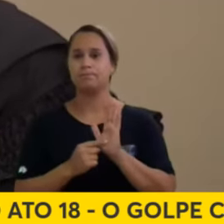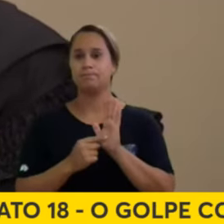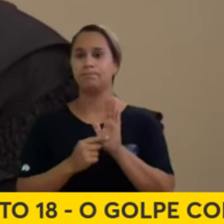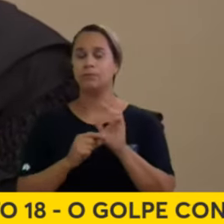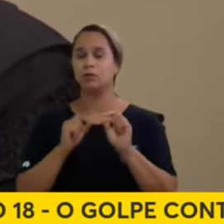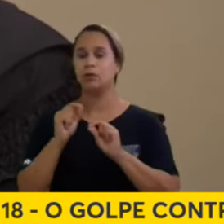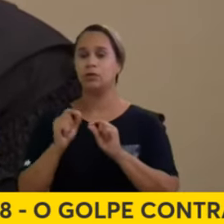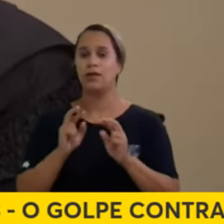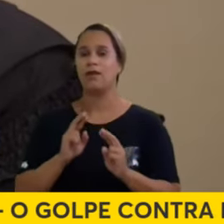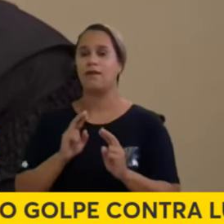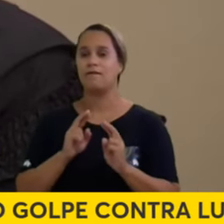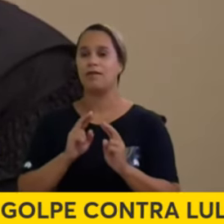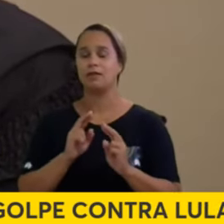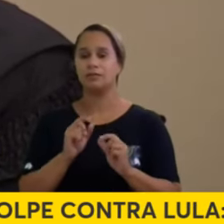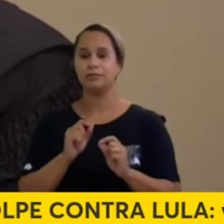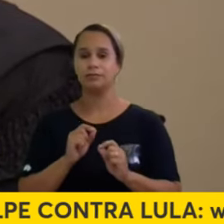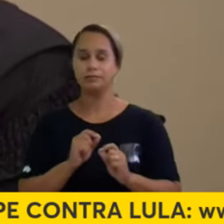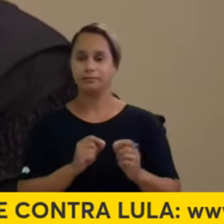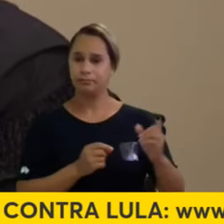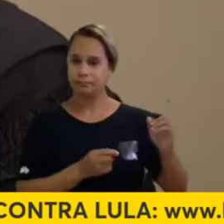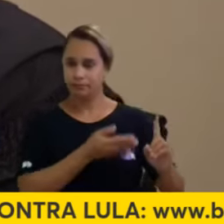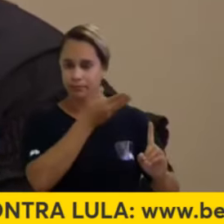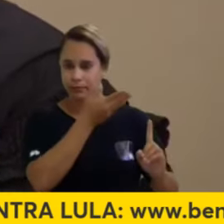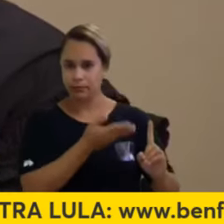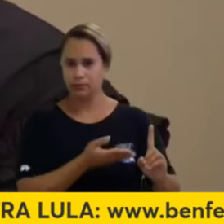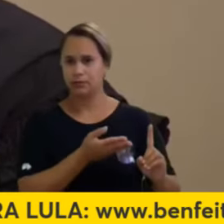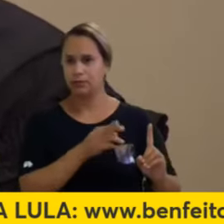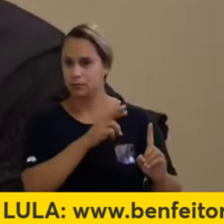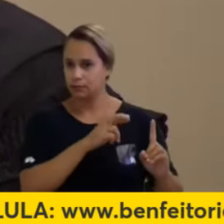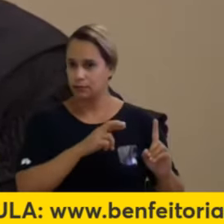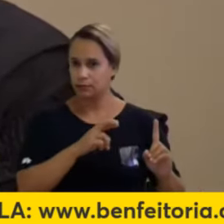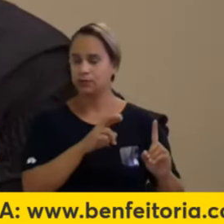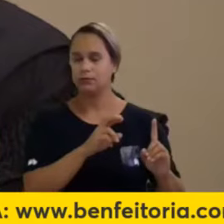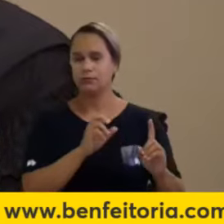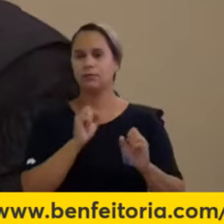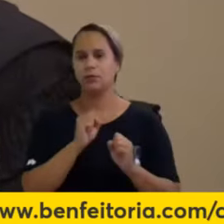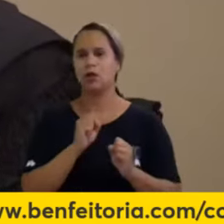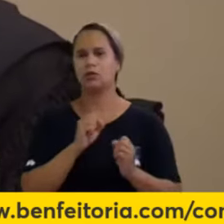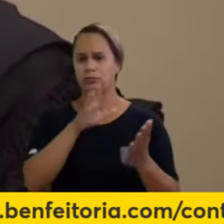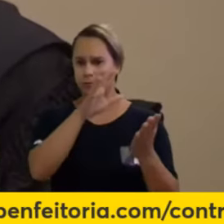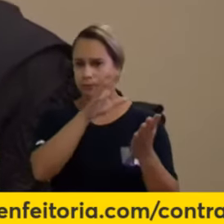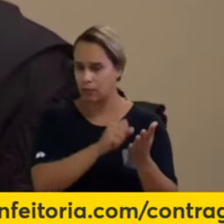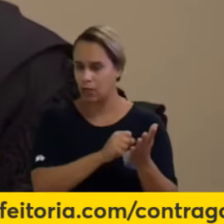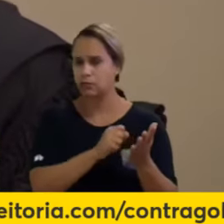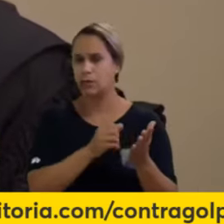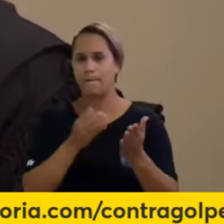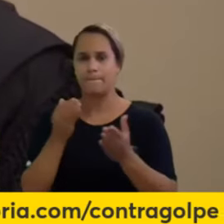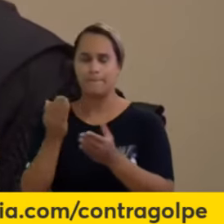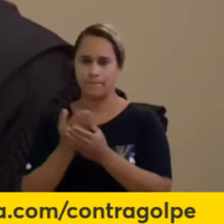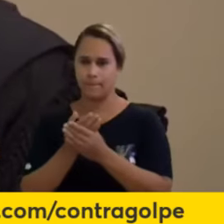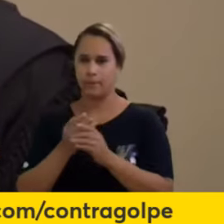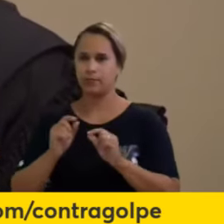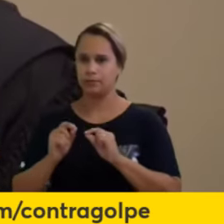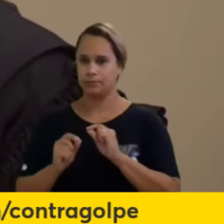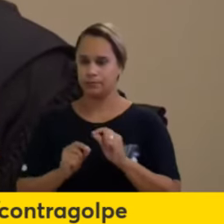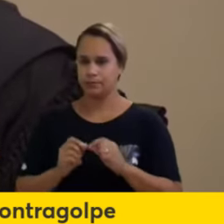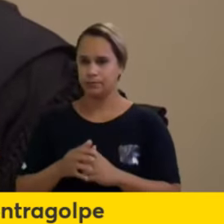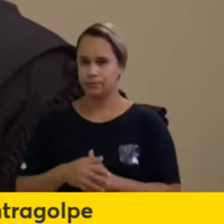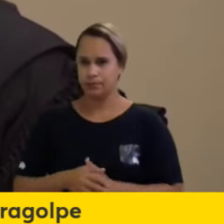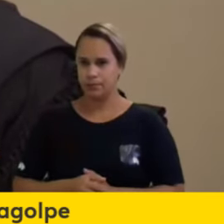ao investigado poderia ser cassado pelo excesso o e-mail do qual o investigante faz referência encanta-se no edoc